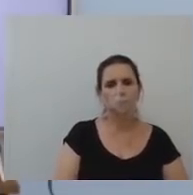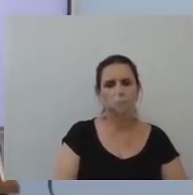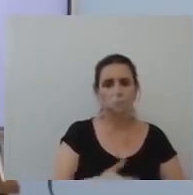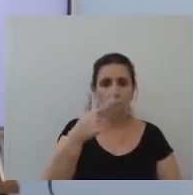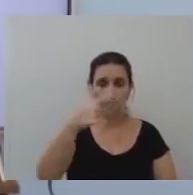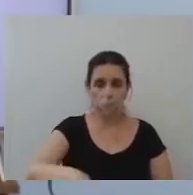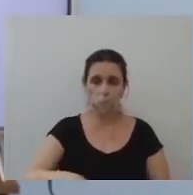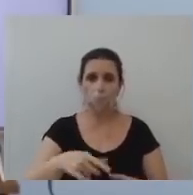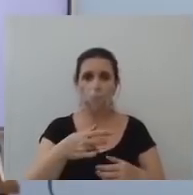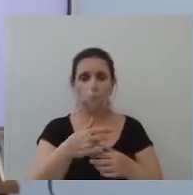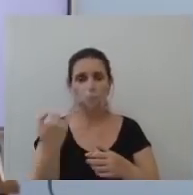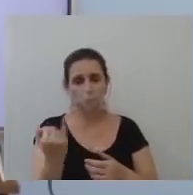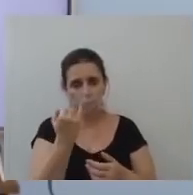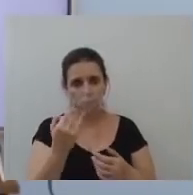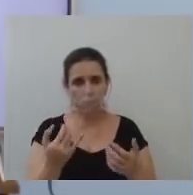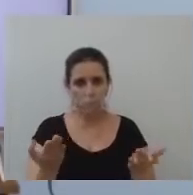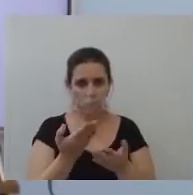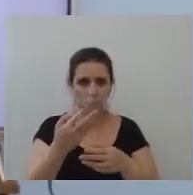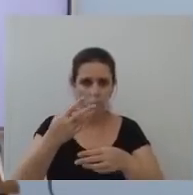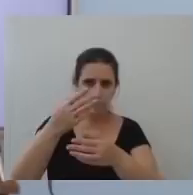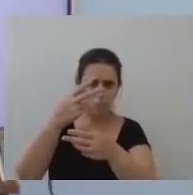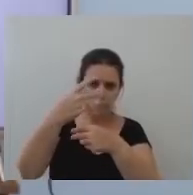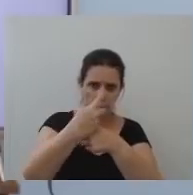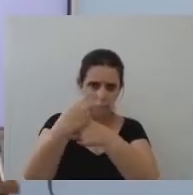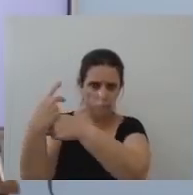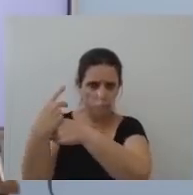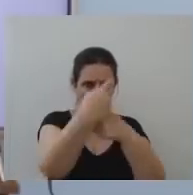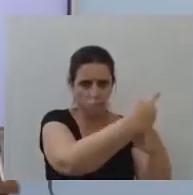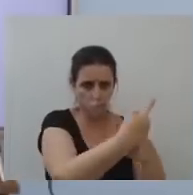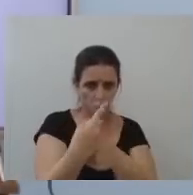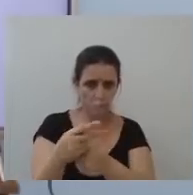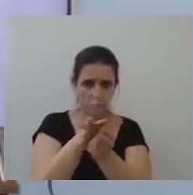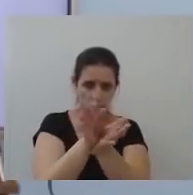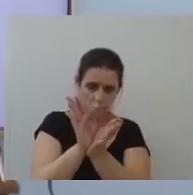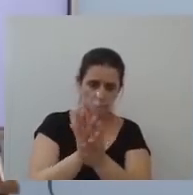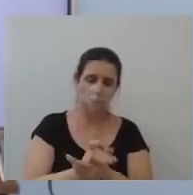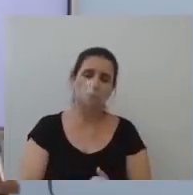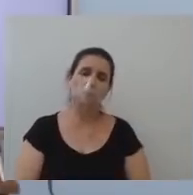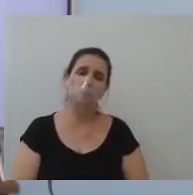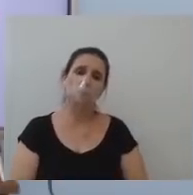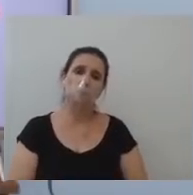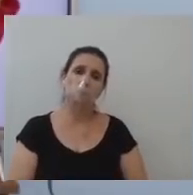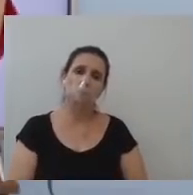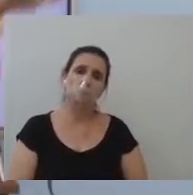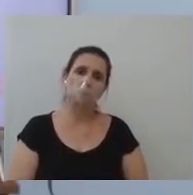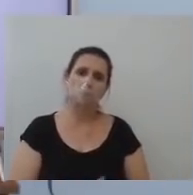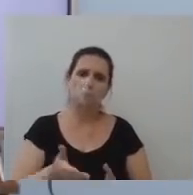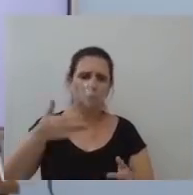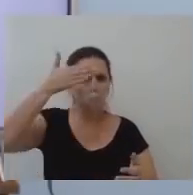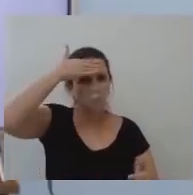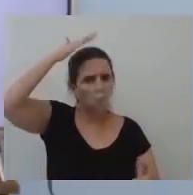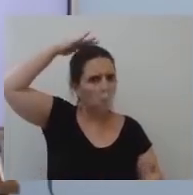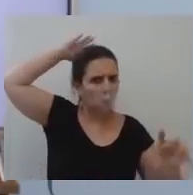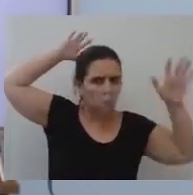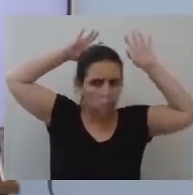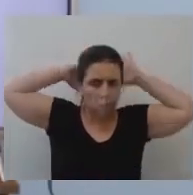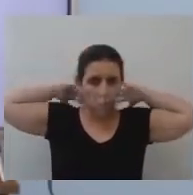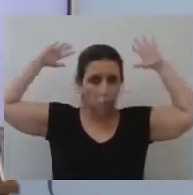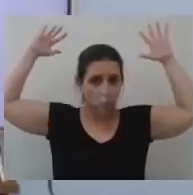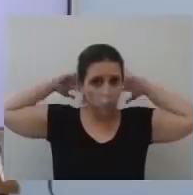Um outro aspecto nessa questão do posicionamento do celular que você tem que levar em consideração é o cenário,